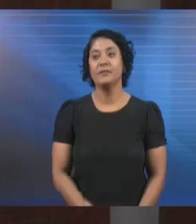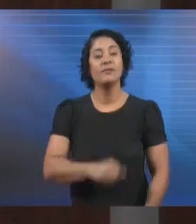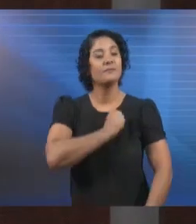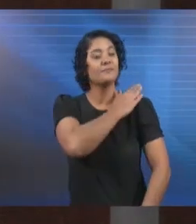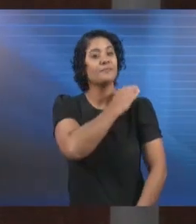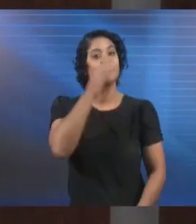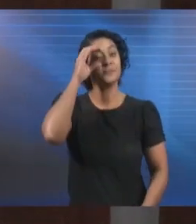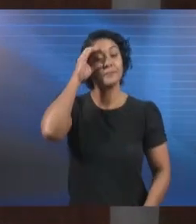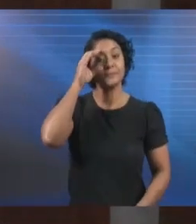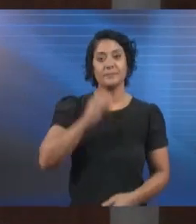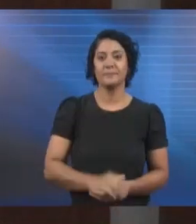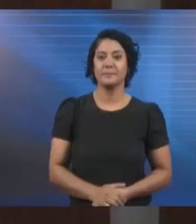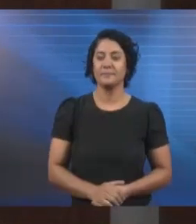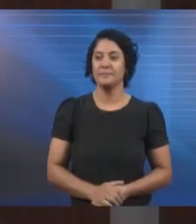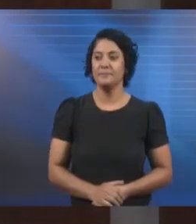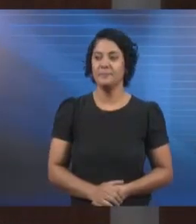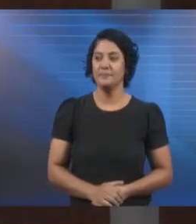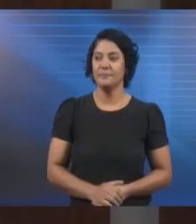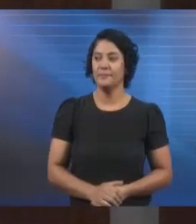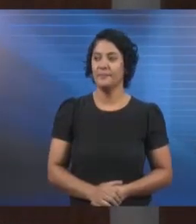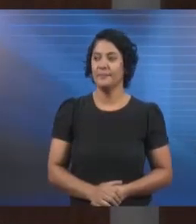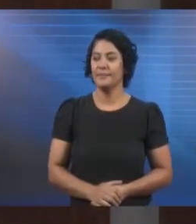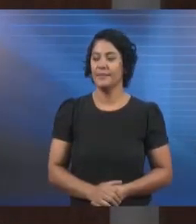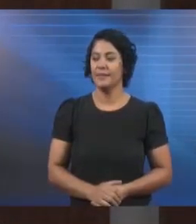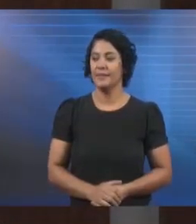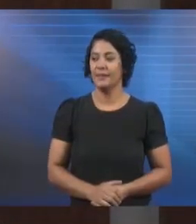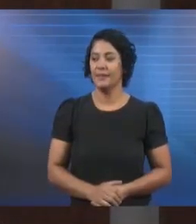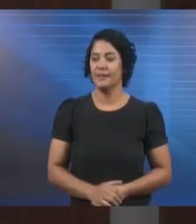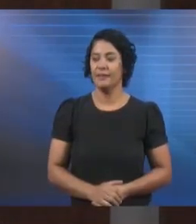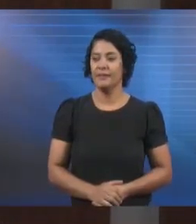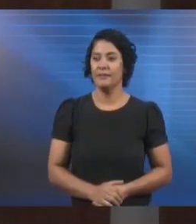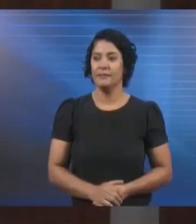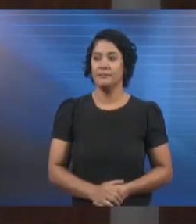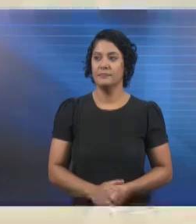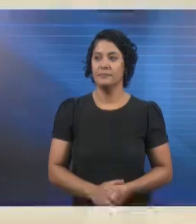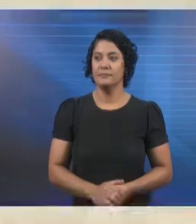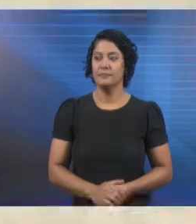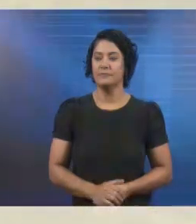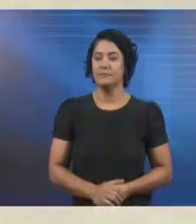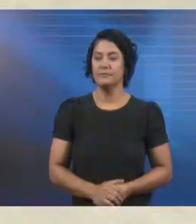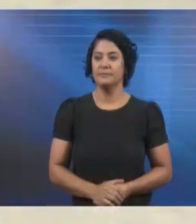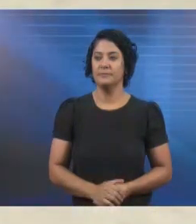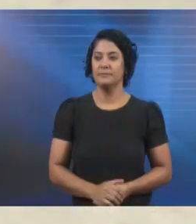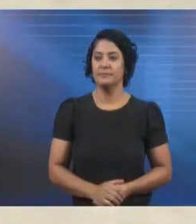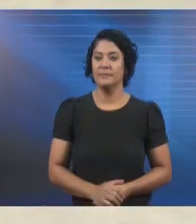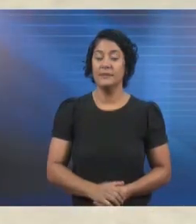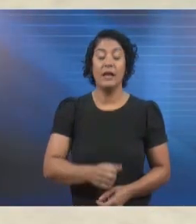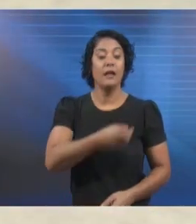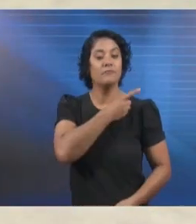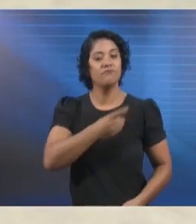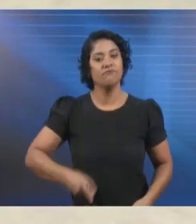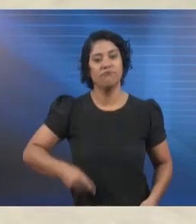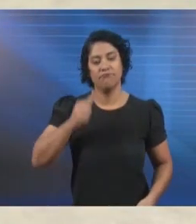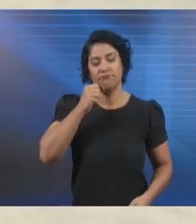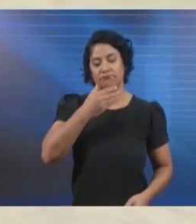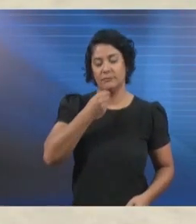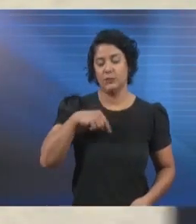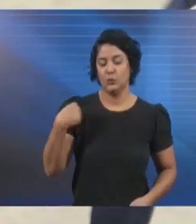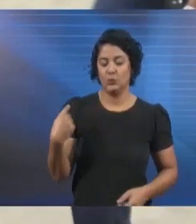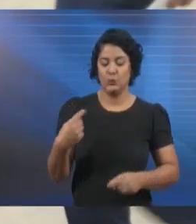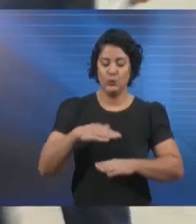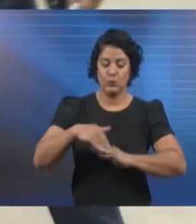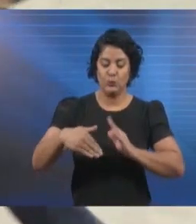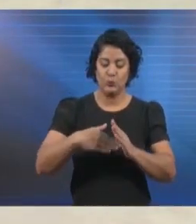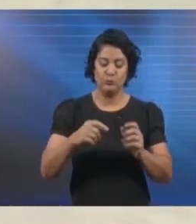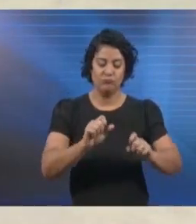azev senhor presidente caro amigo deputado tomba Farias senhoras e senhores deputados a todos que nos acompanham